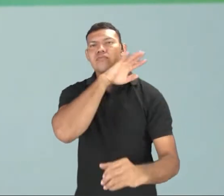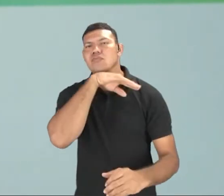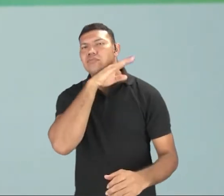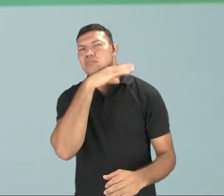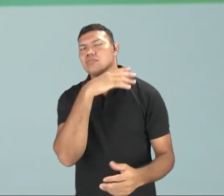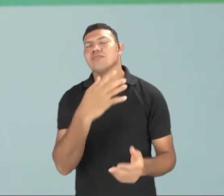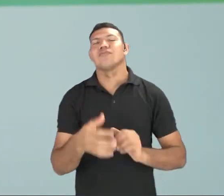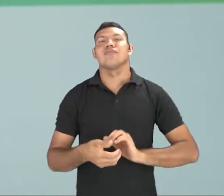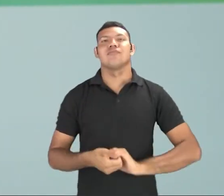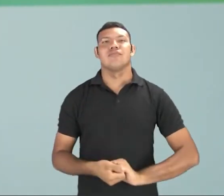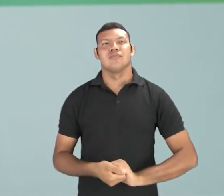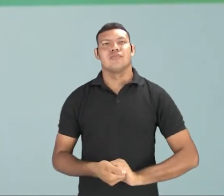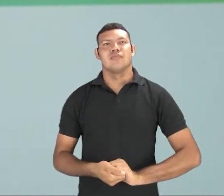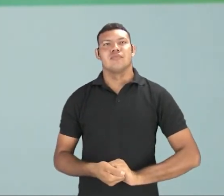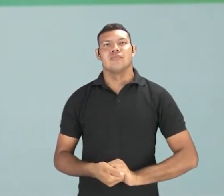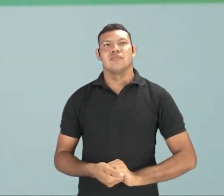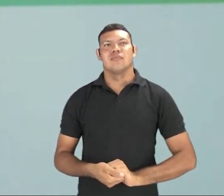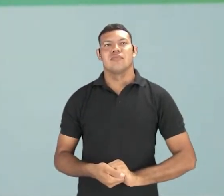lá.